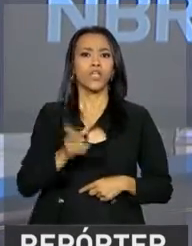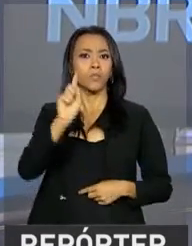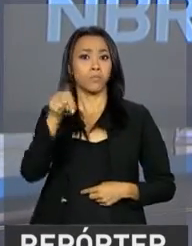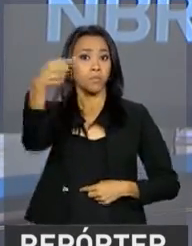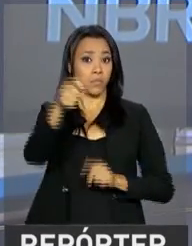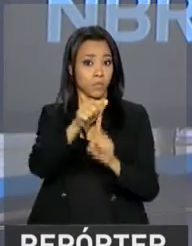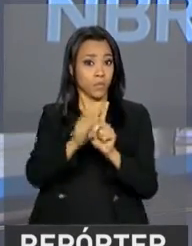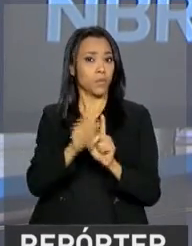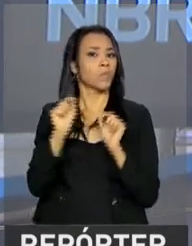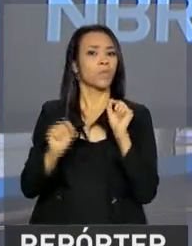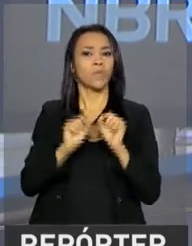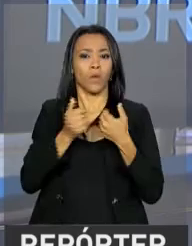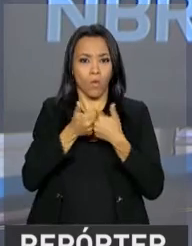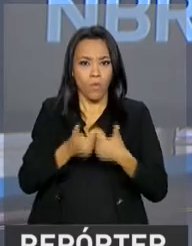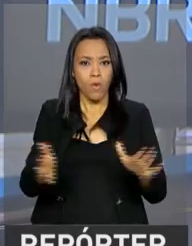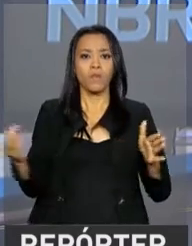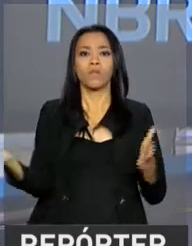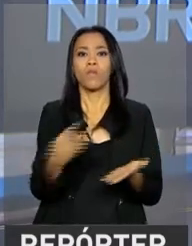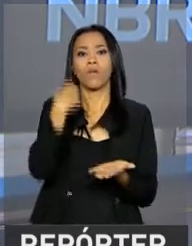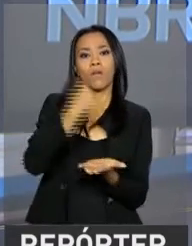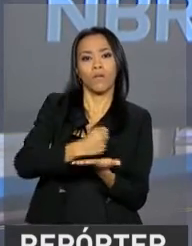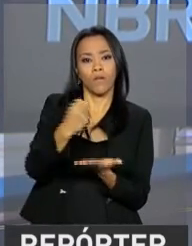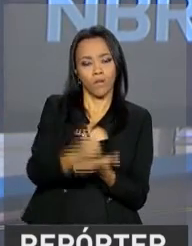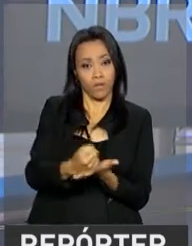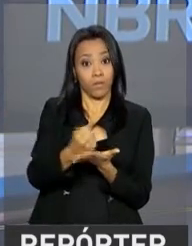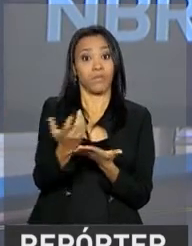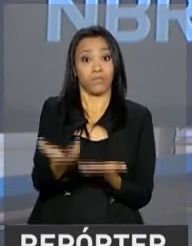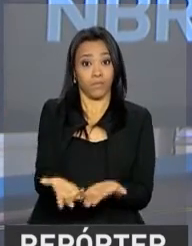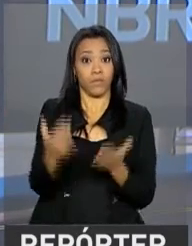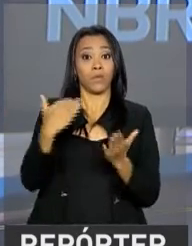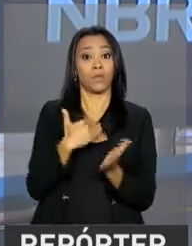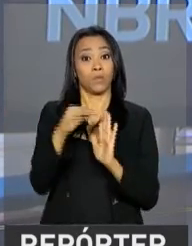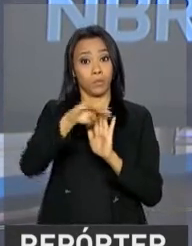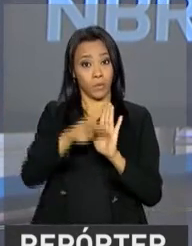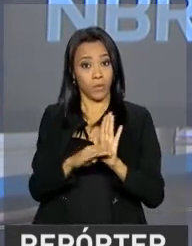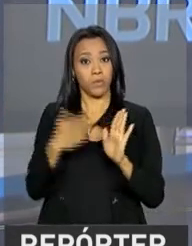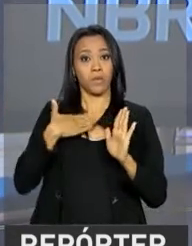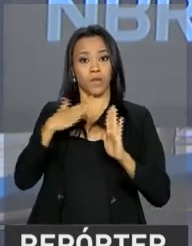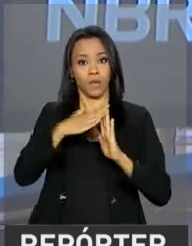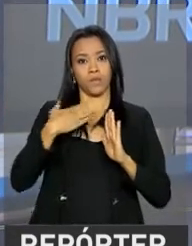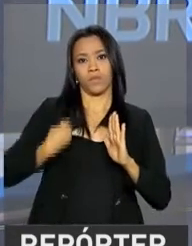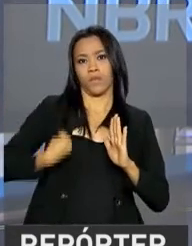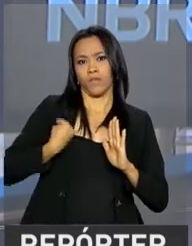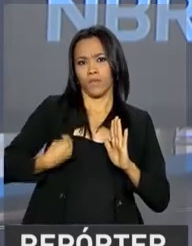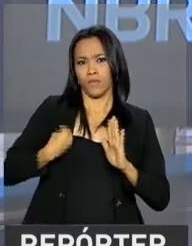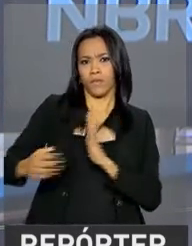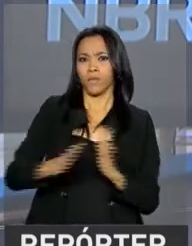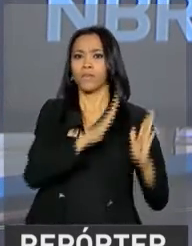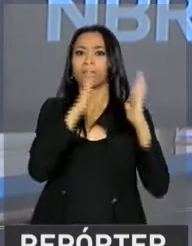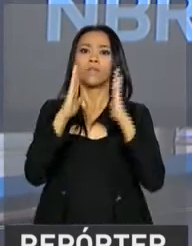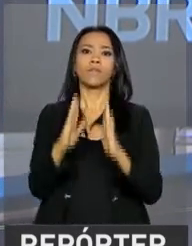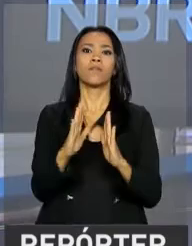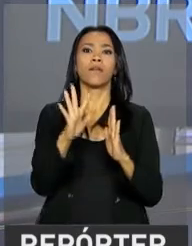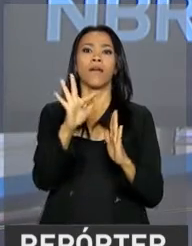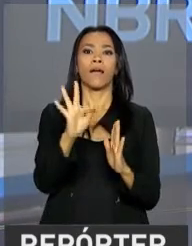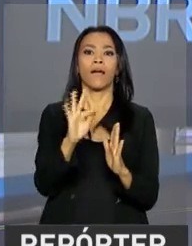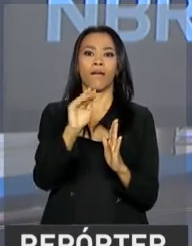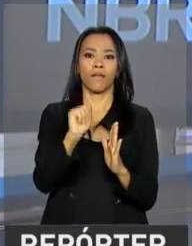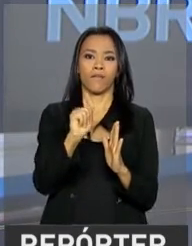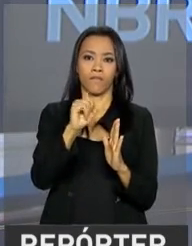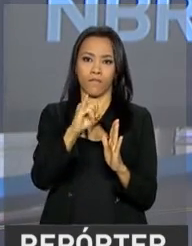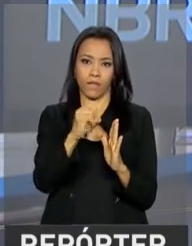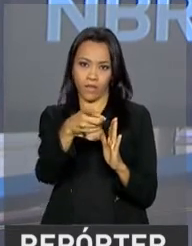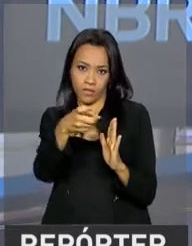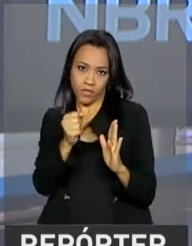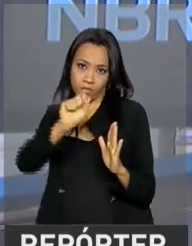começam as novas contratações do programa minha casa minha vida para a faixa 1 que atende famílias com